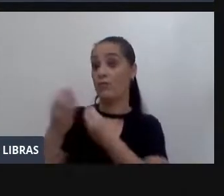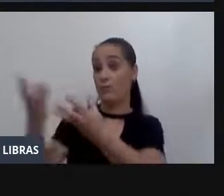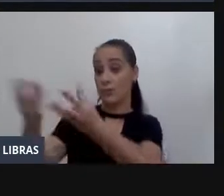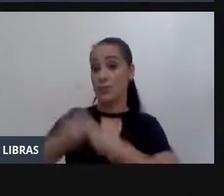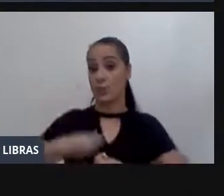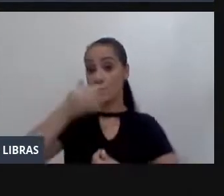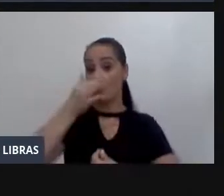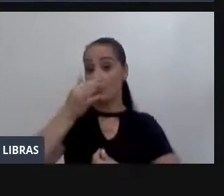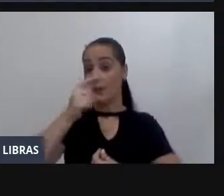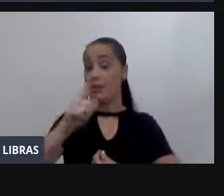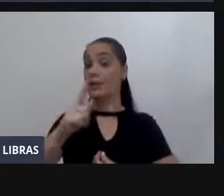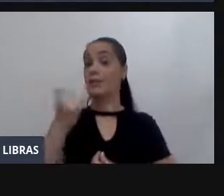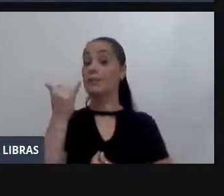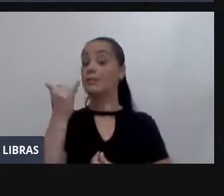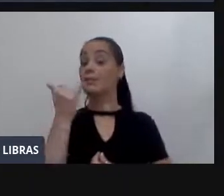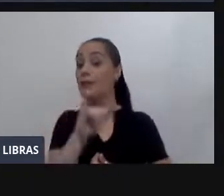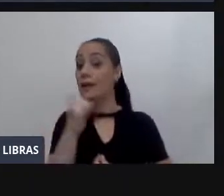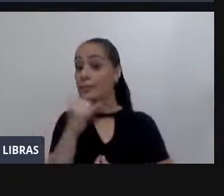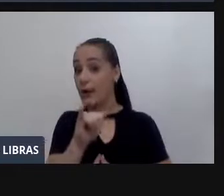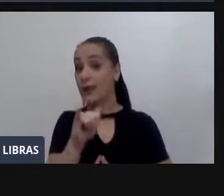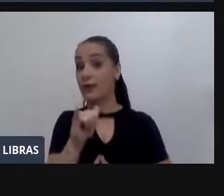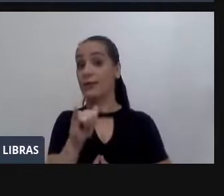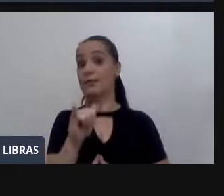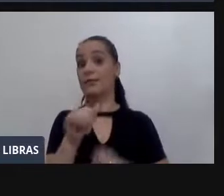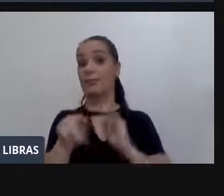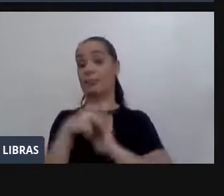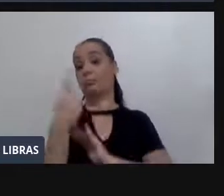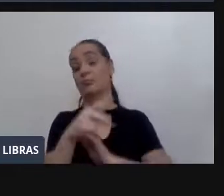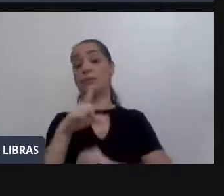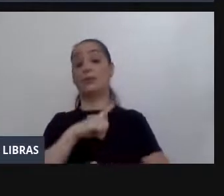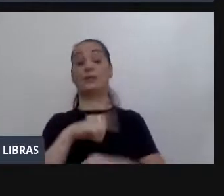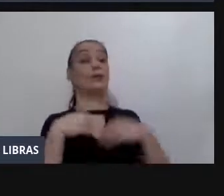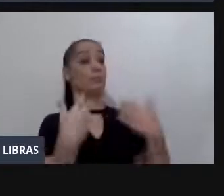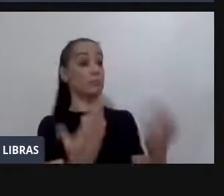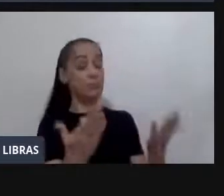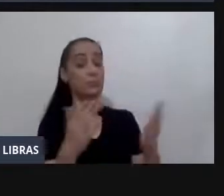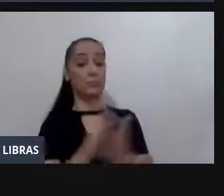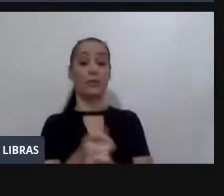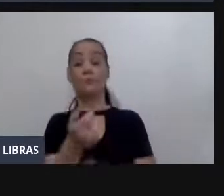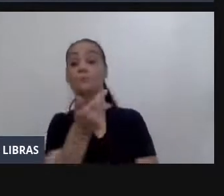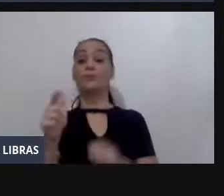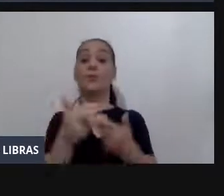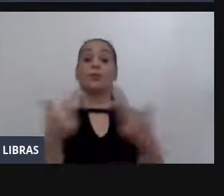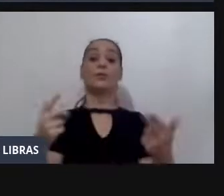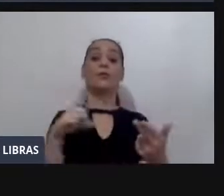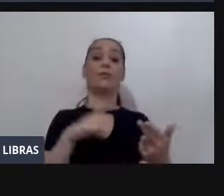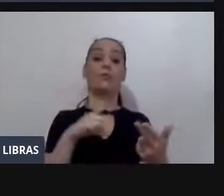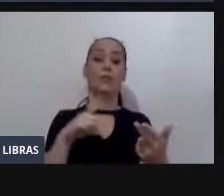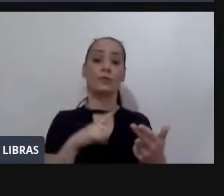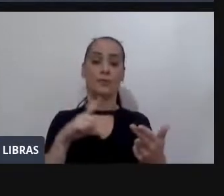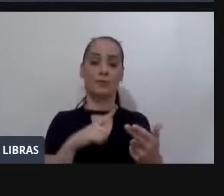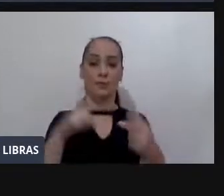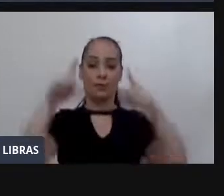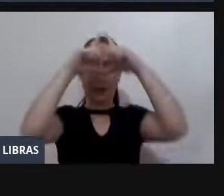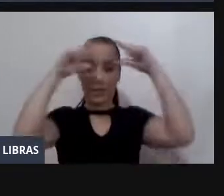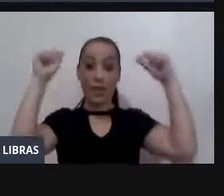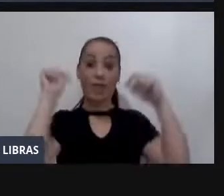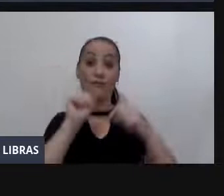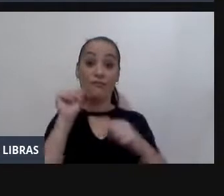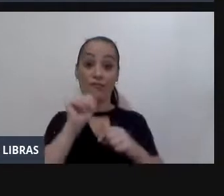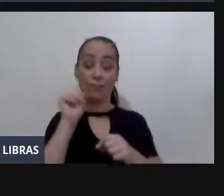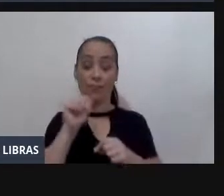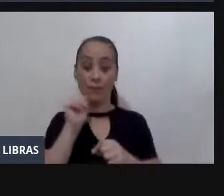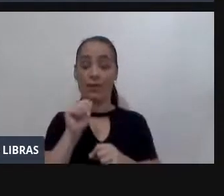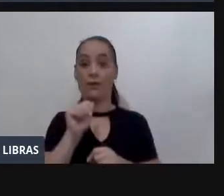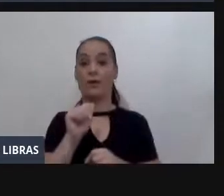aquela história deles. Pois é. Você tem outra coisa. Você tem, por exemplo, enfermeiros e enfermeiras filipinos, filipinas,